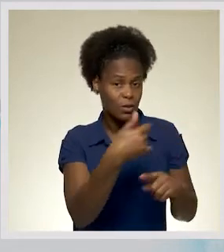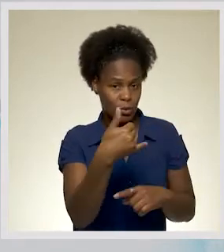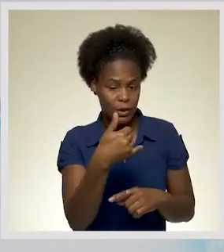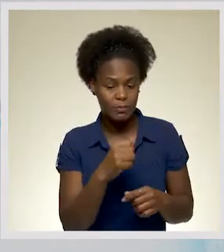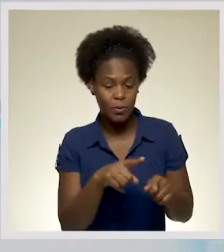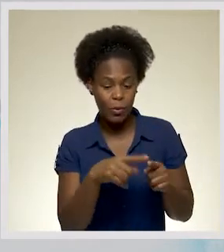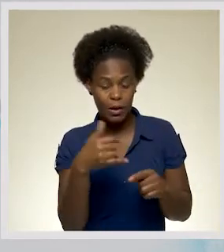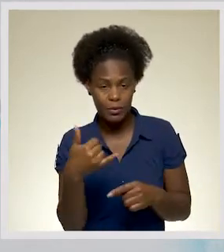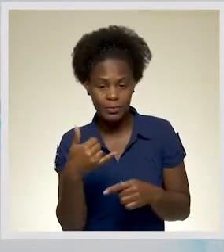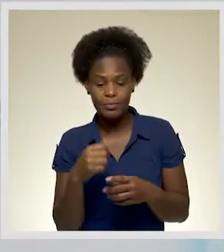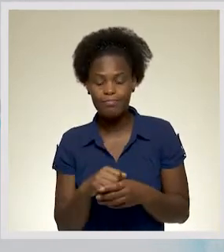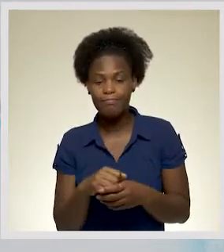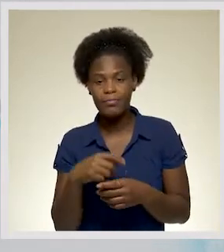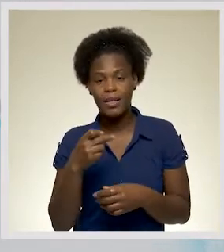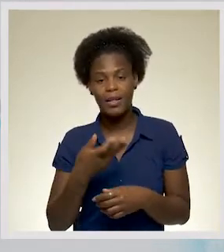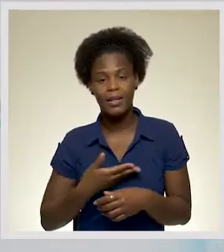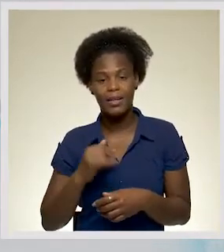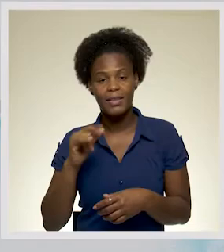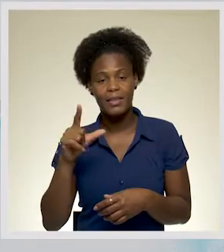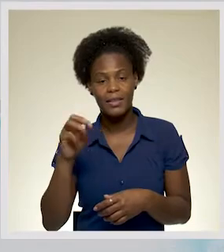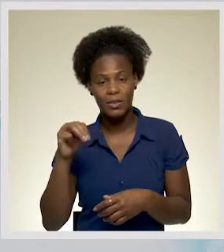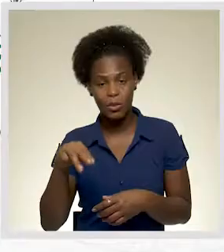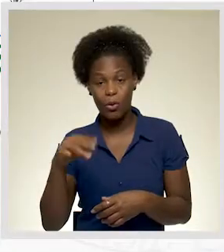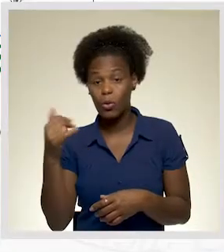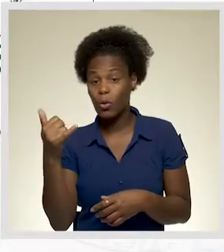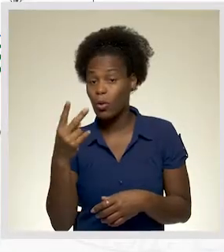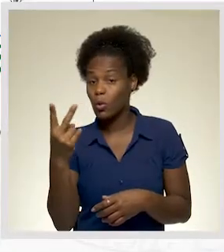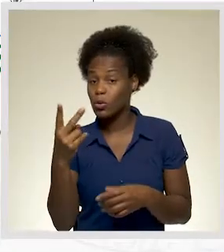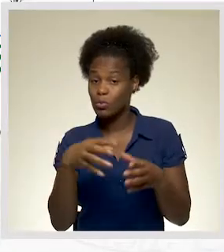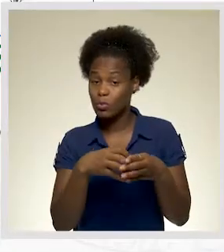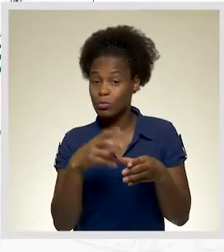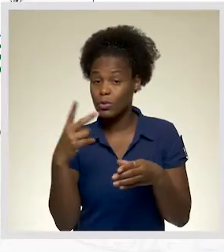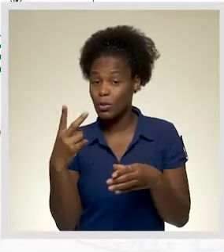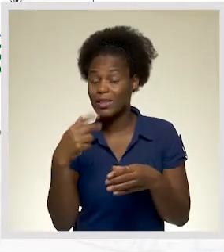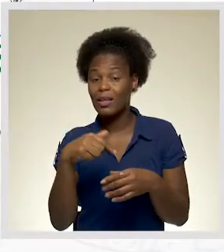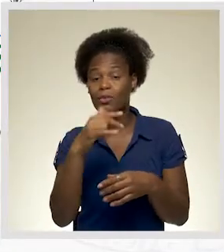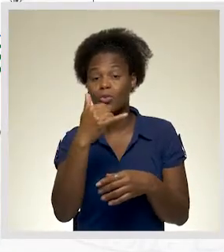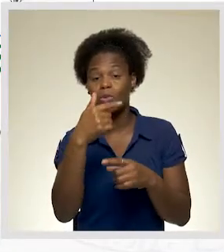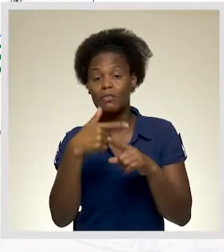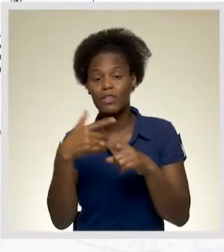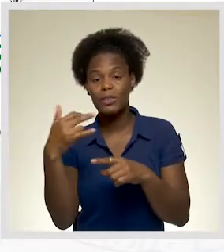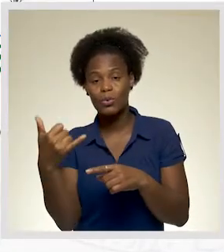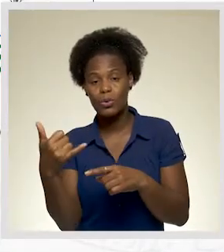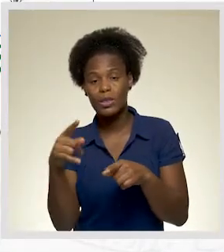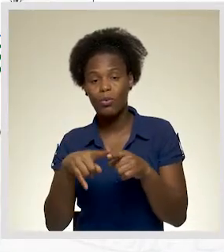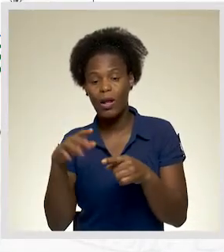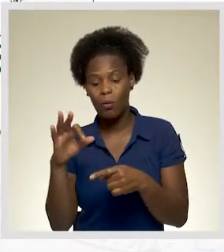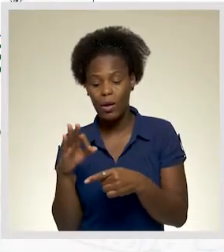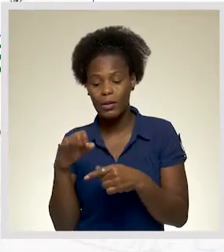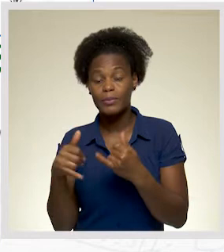2 grupos de 2, deu 4 balões. E o Carlos levou 3 grupos de